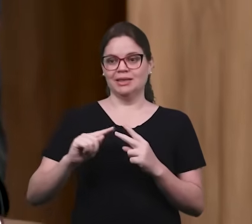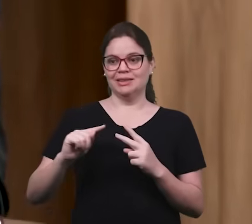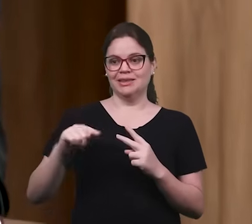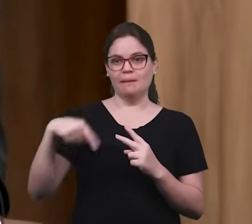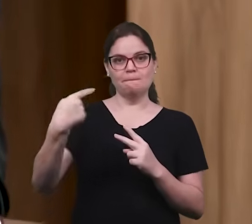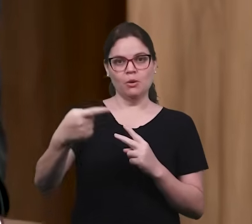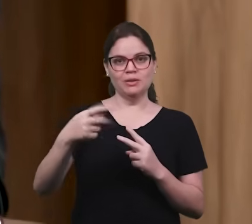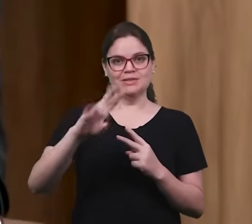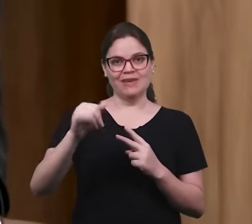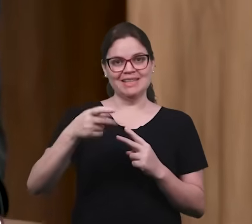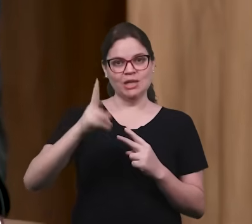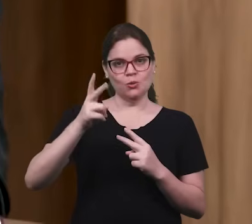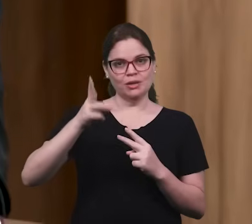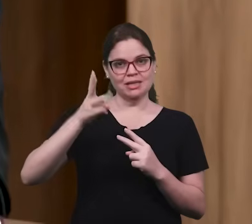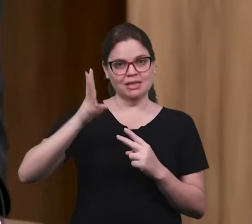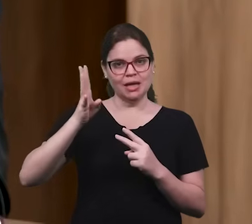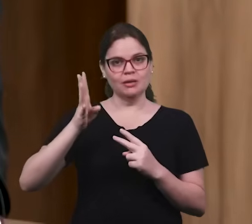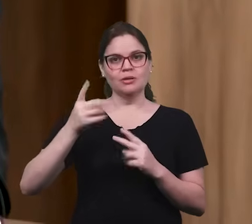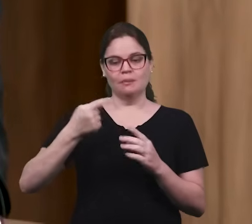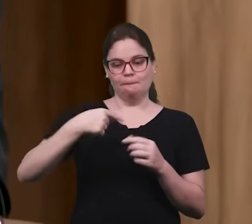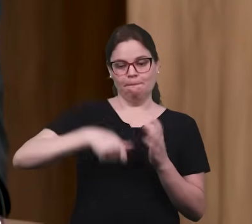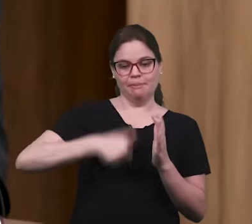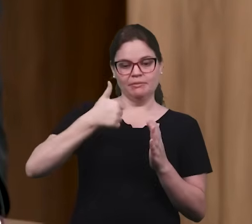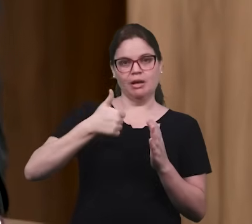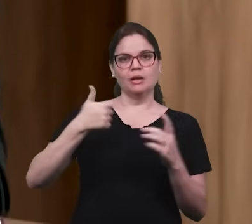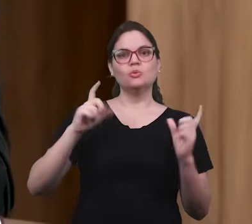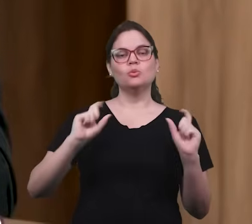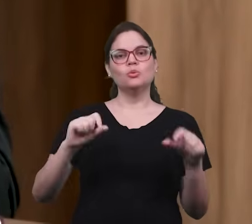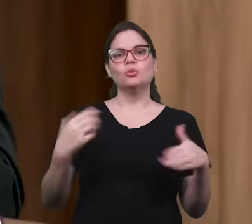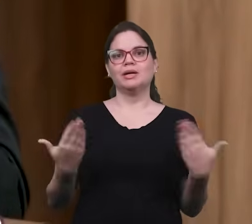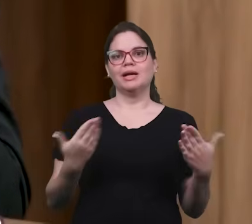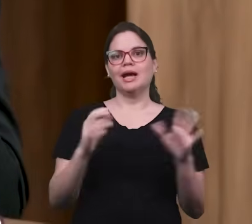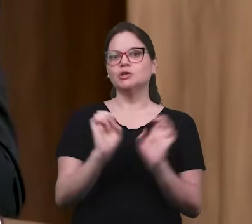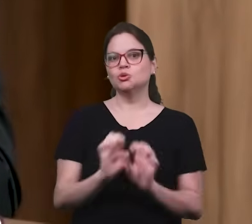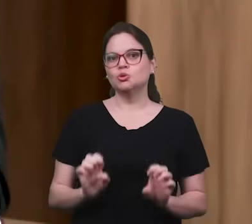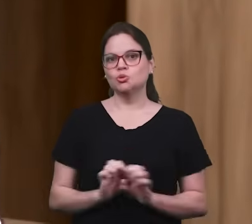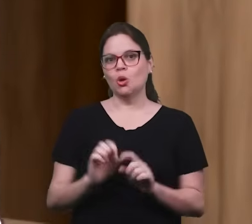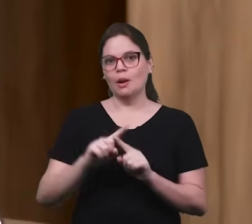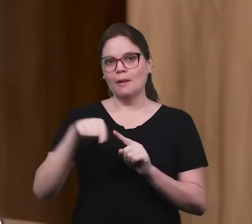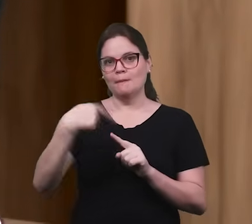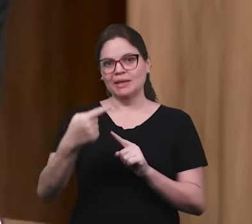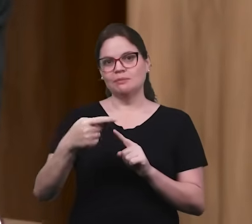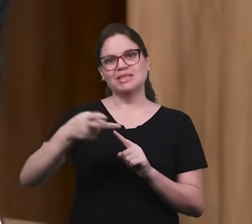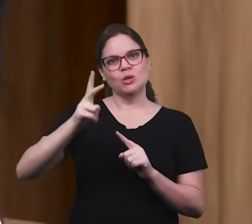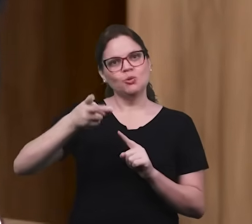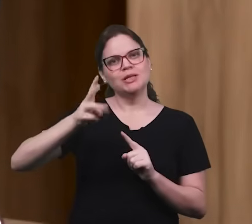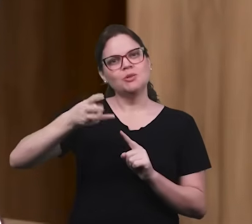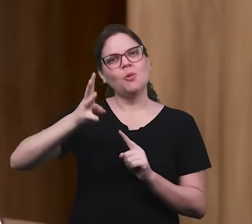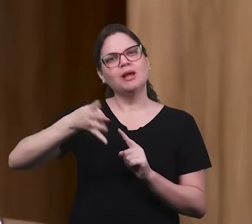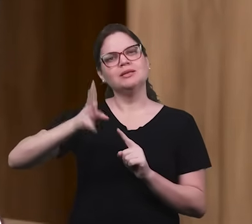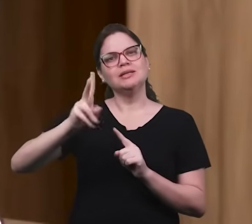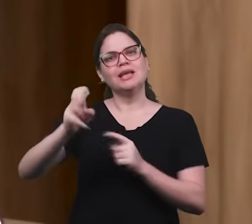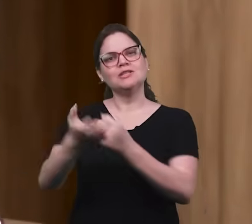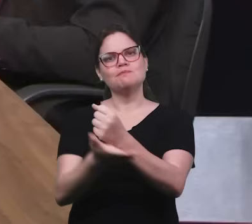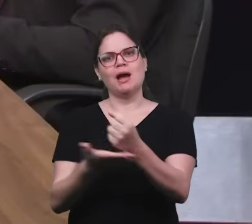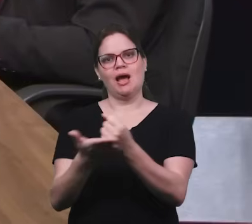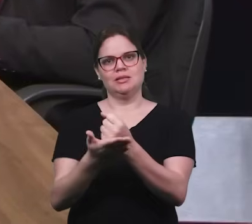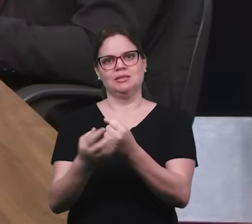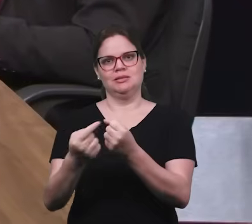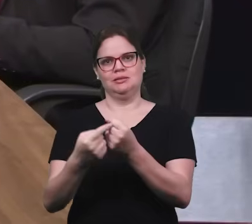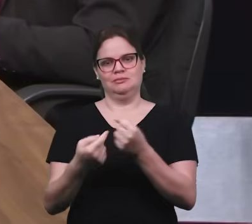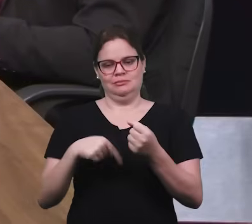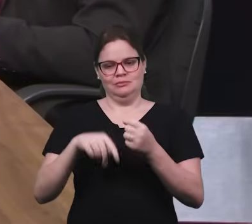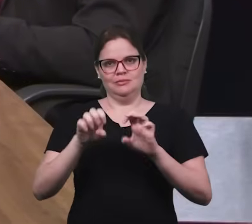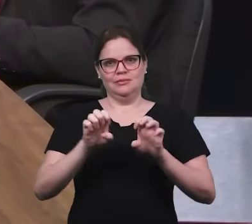primeiro dia pudesse existir. Isso aí. E o que a gente pode falar já desse contexto, usando inclusive esse